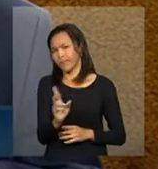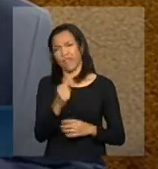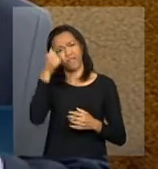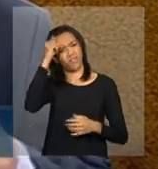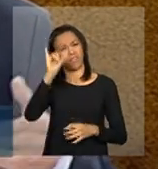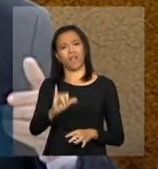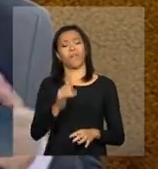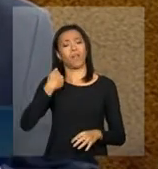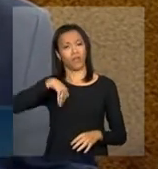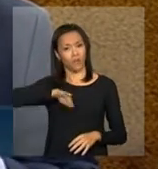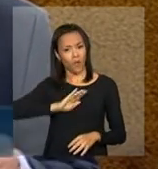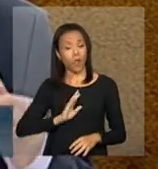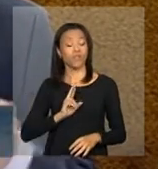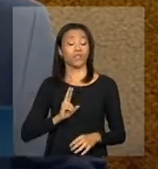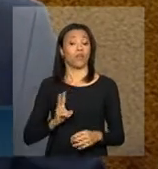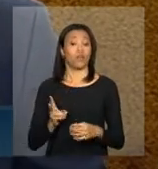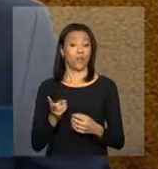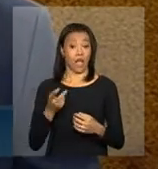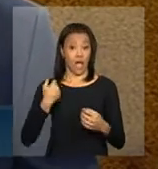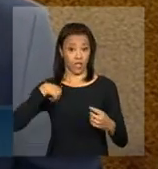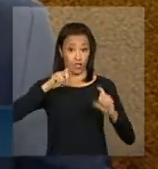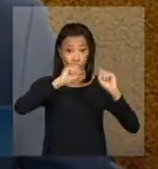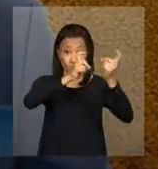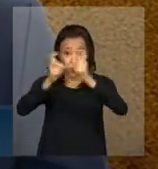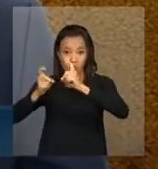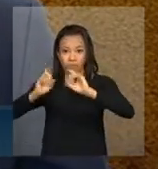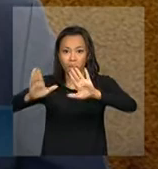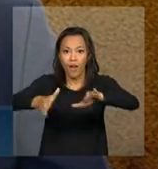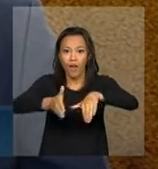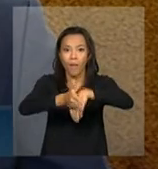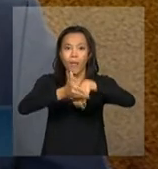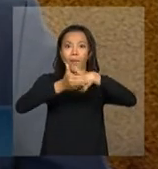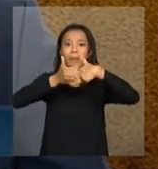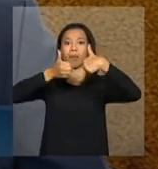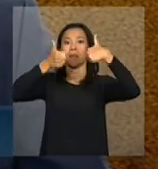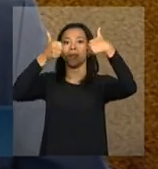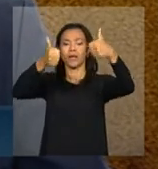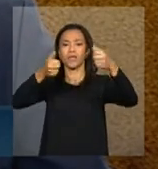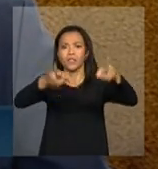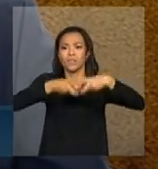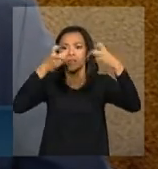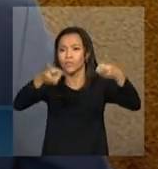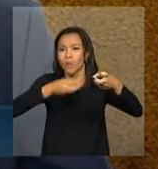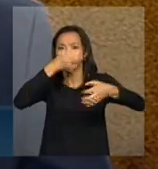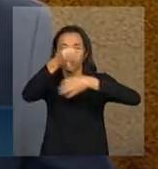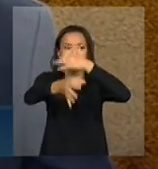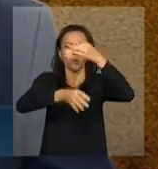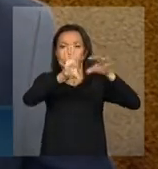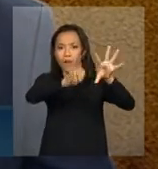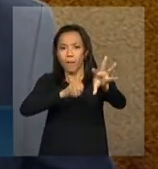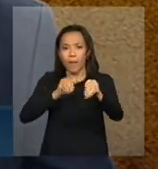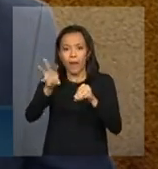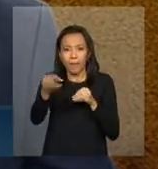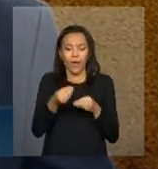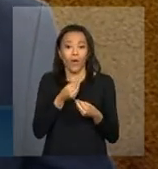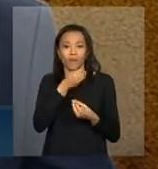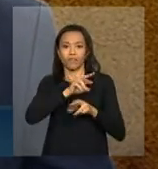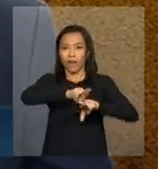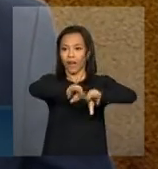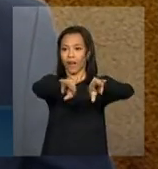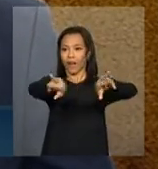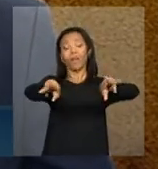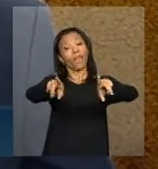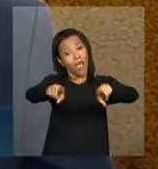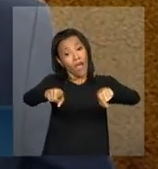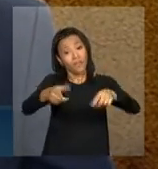para a gente garantir que o nosso debate renda mais e consiga captar mais opiniões e mais pontos de vista, que é isso que